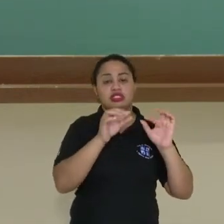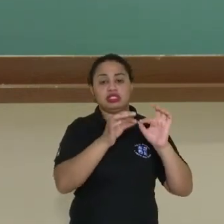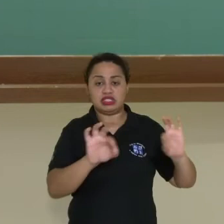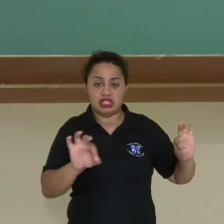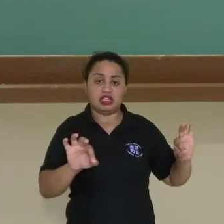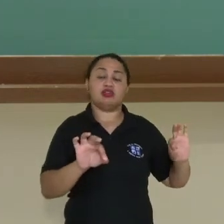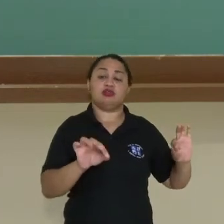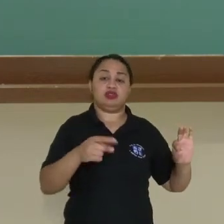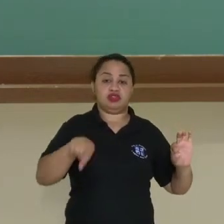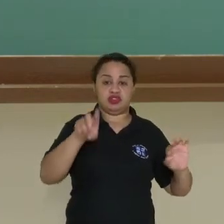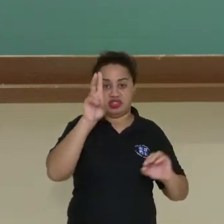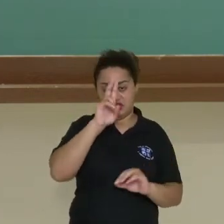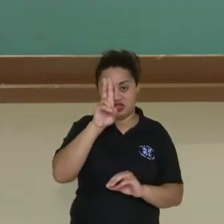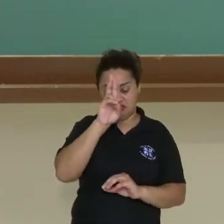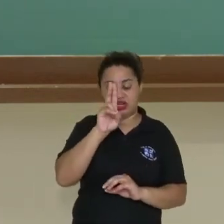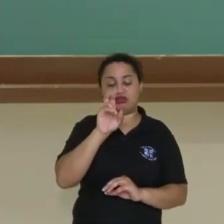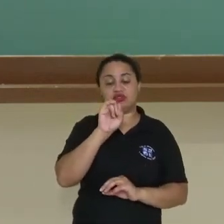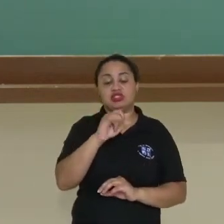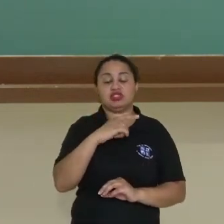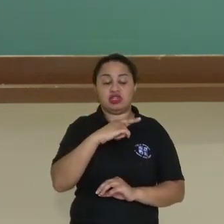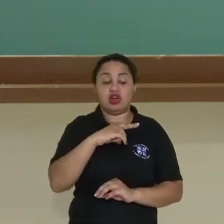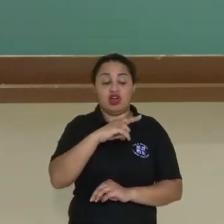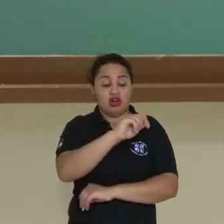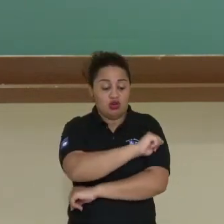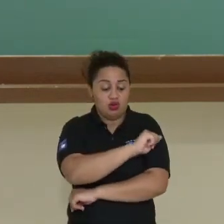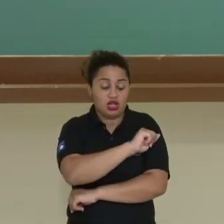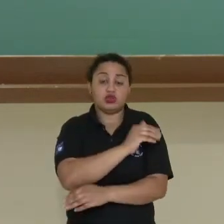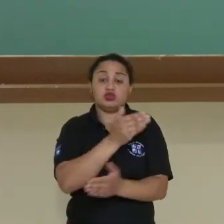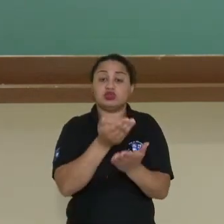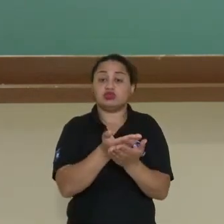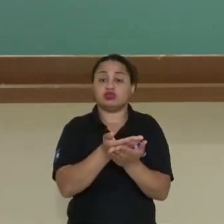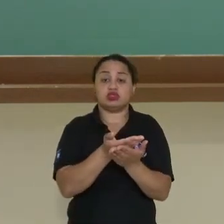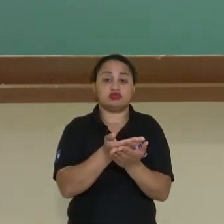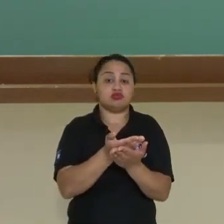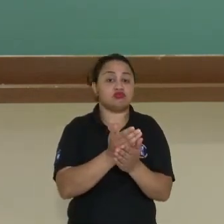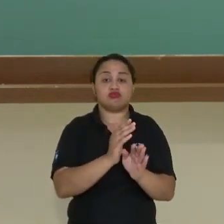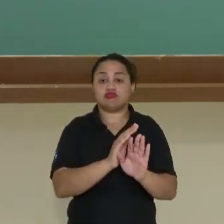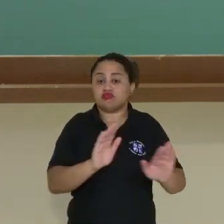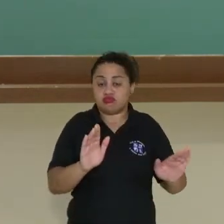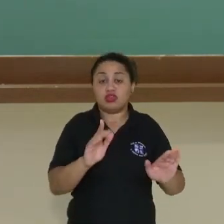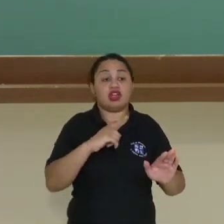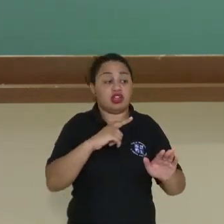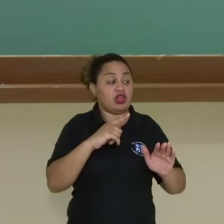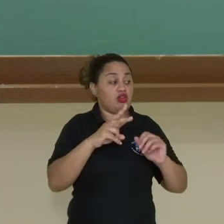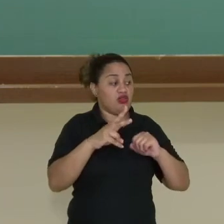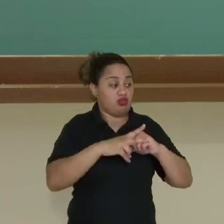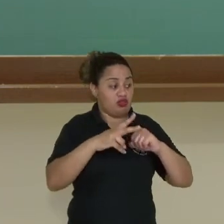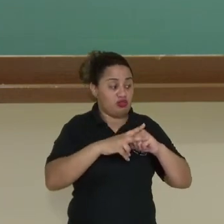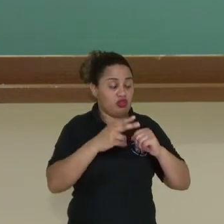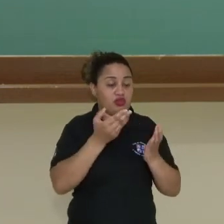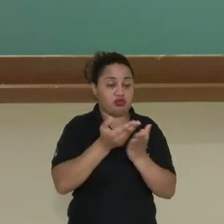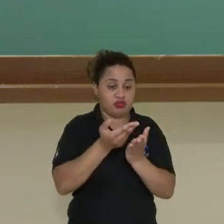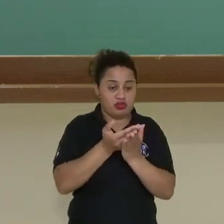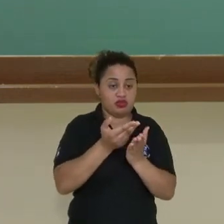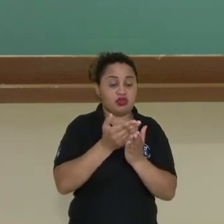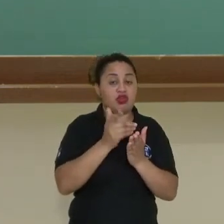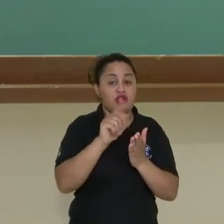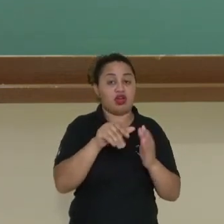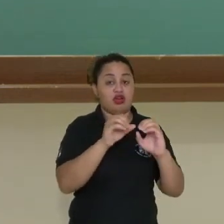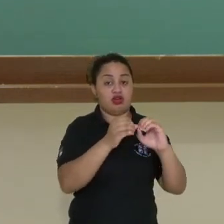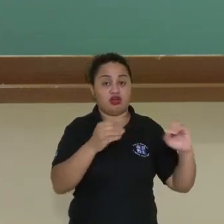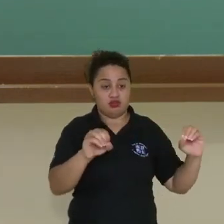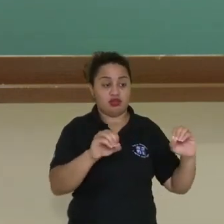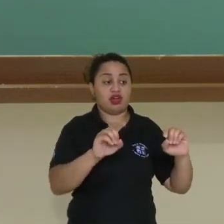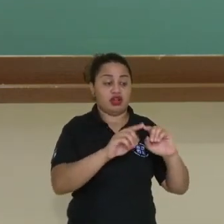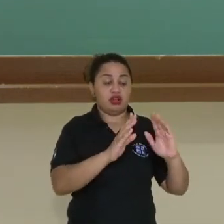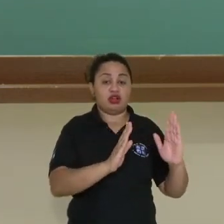só para vocês se lembrarem, quando eu digo o aluno estuda, né? Eu tenho o verbo estudar, que é uma oração, e um